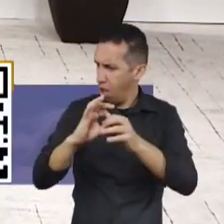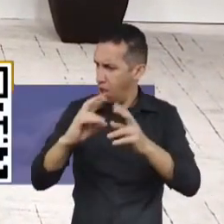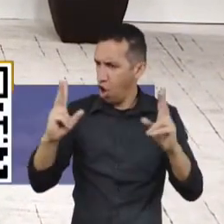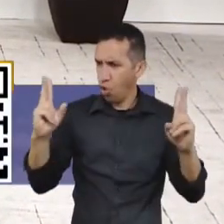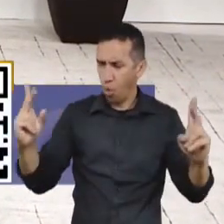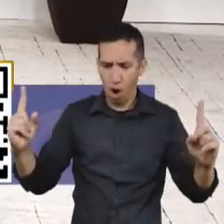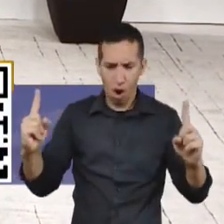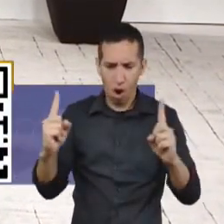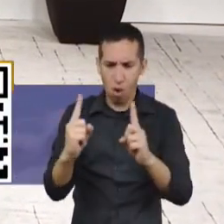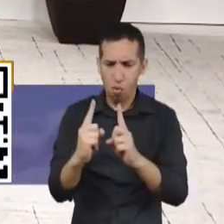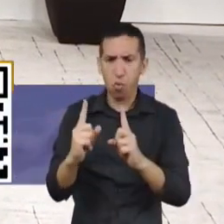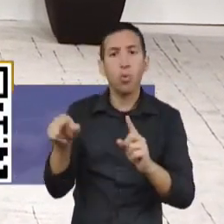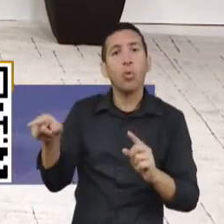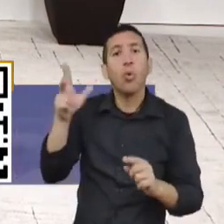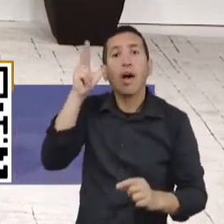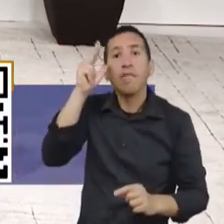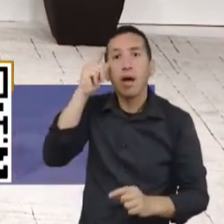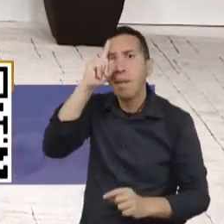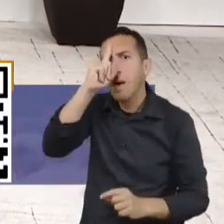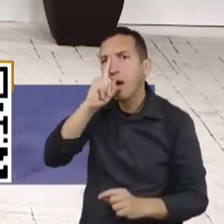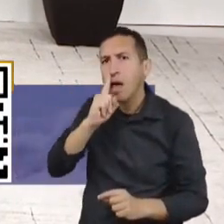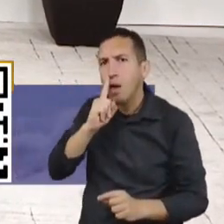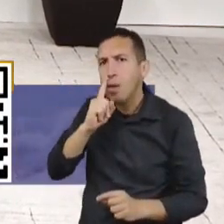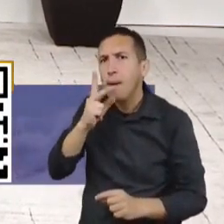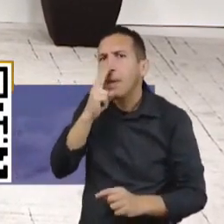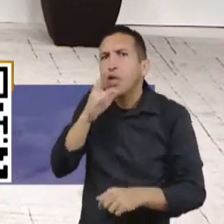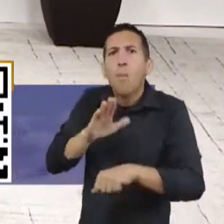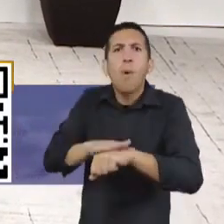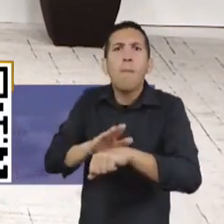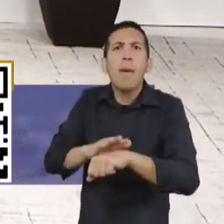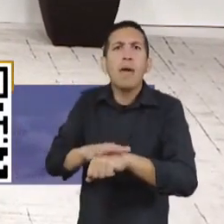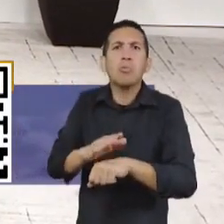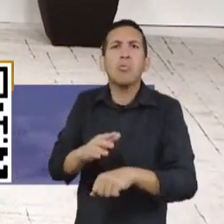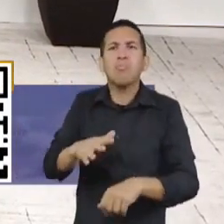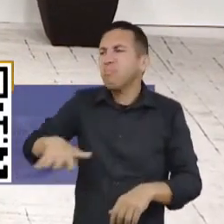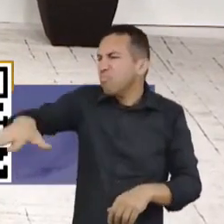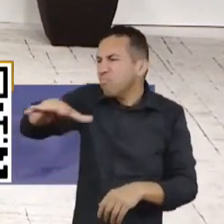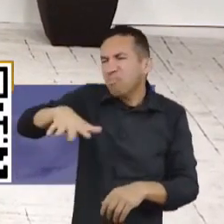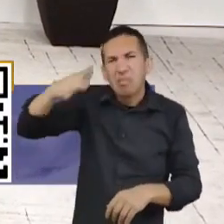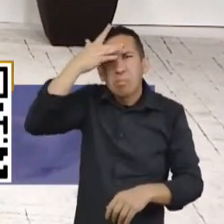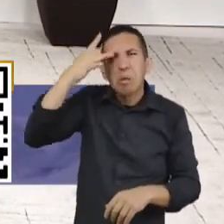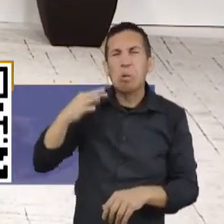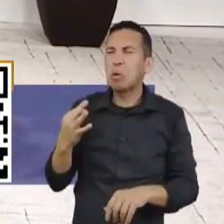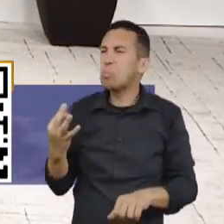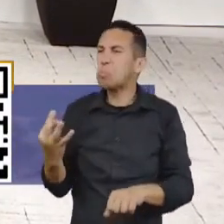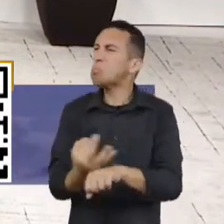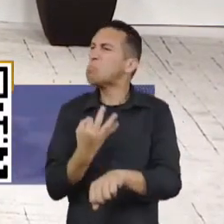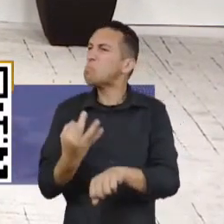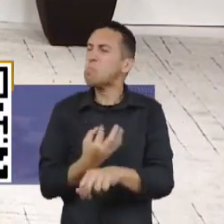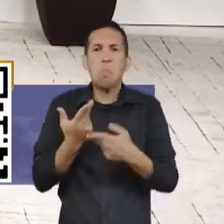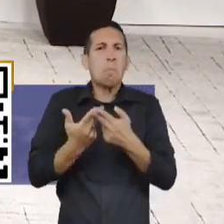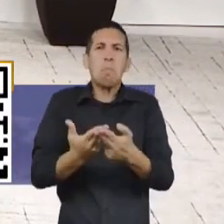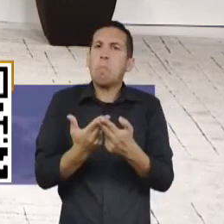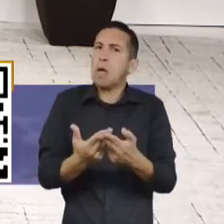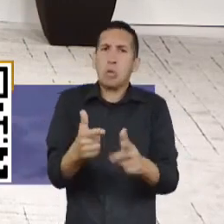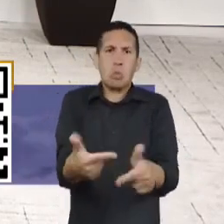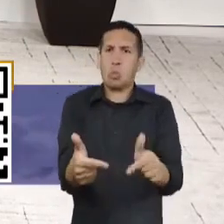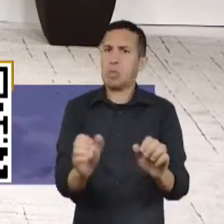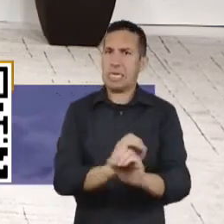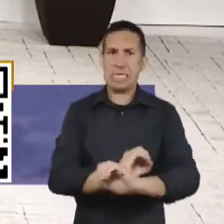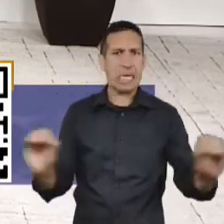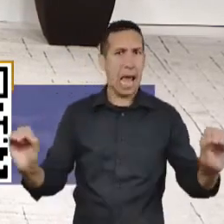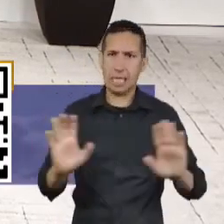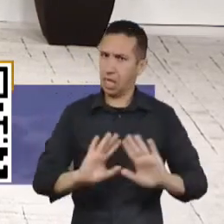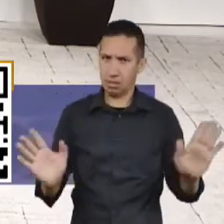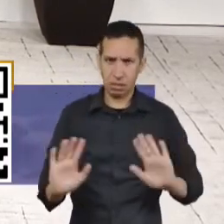uma época de intolerância religiosa ou seja aquilo que começou na fase do cavalo preto se intensifica agora no cavalo amarelo